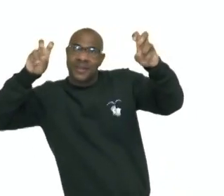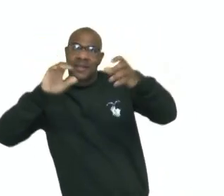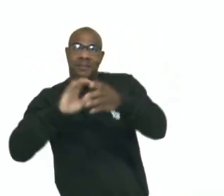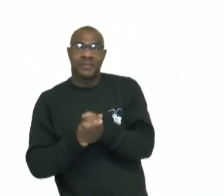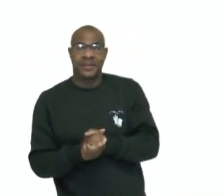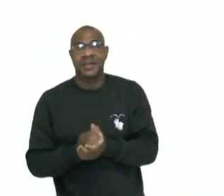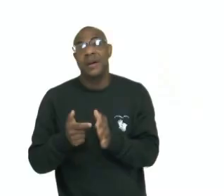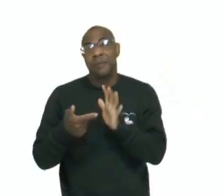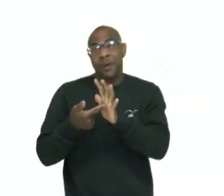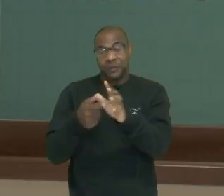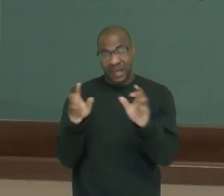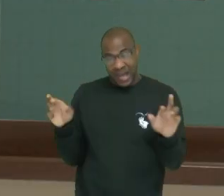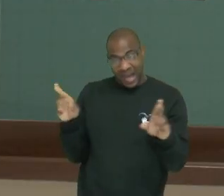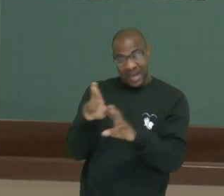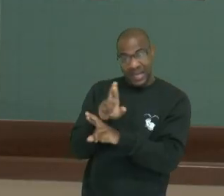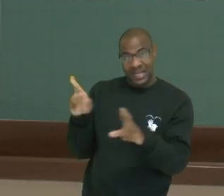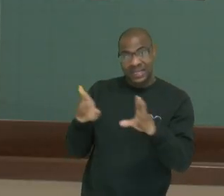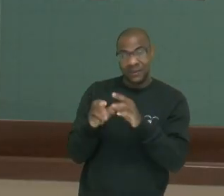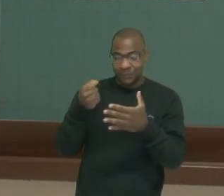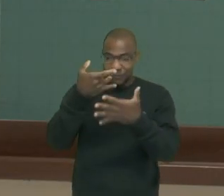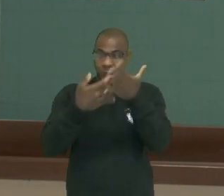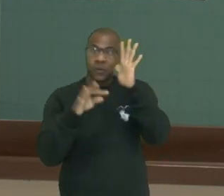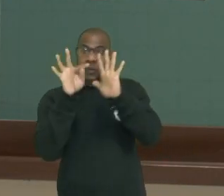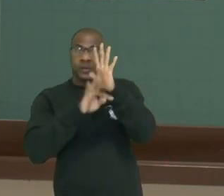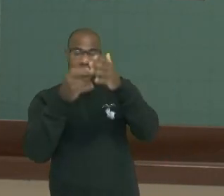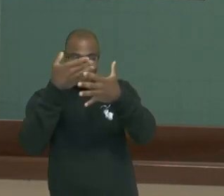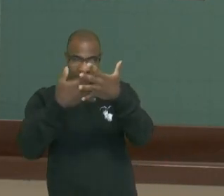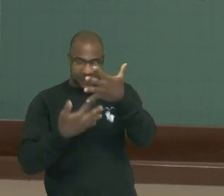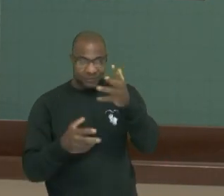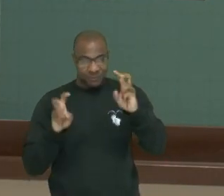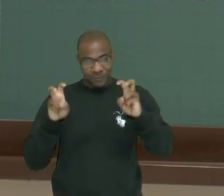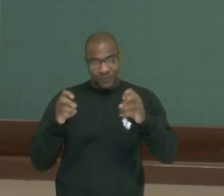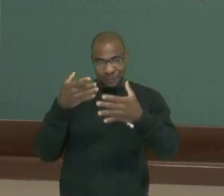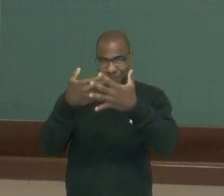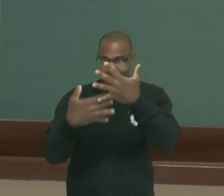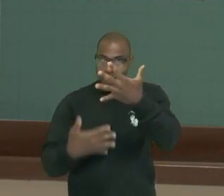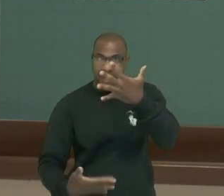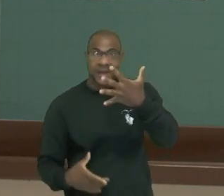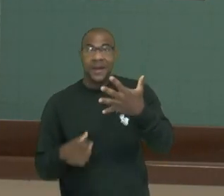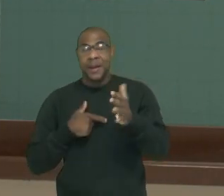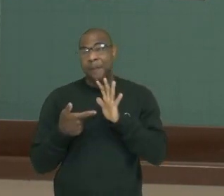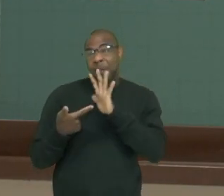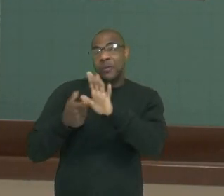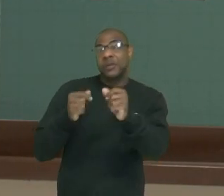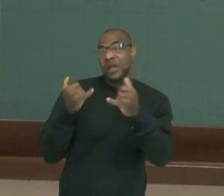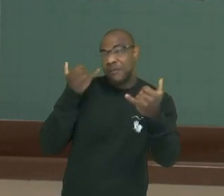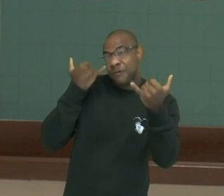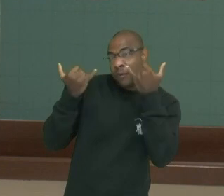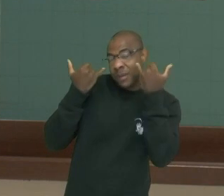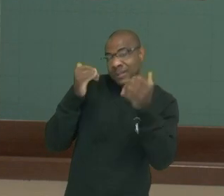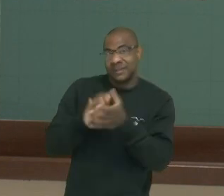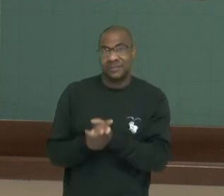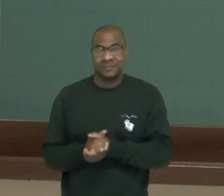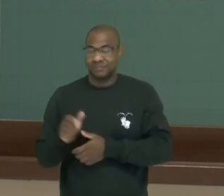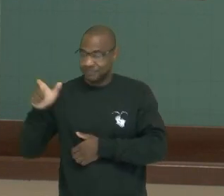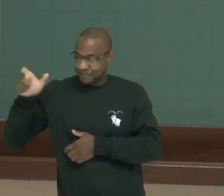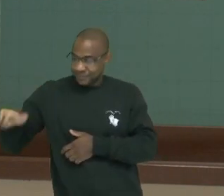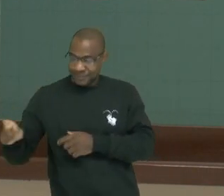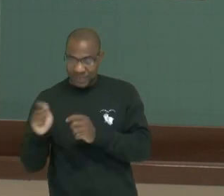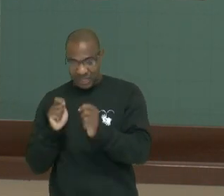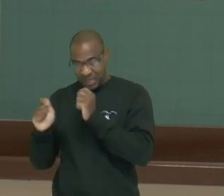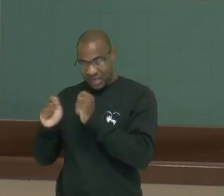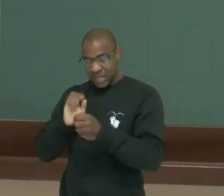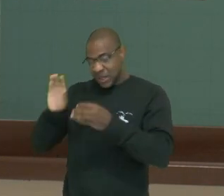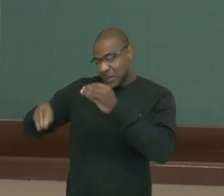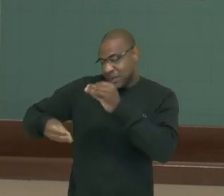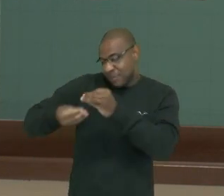com o assunto. Isso mesmo, esse subtítulo em questão traz informações de quem será o entrevistado, complementando a